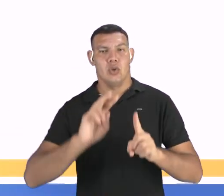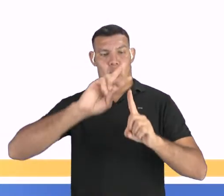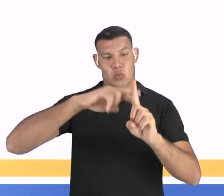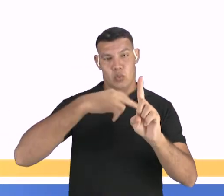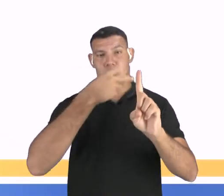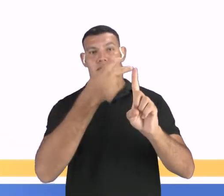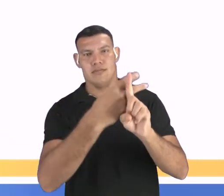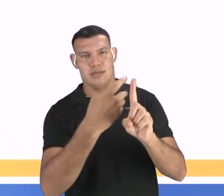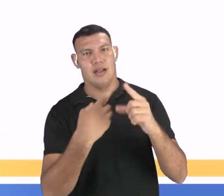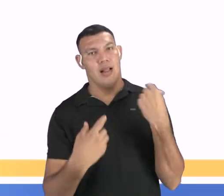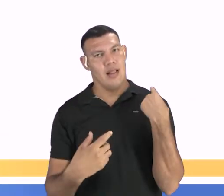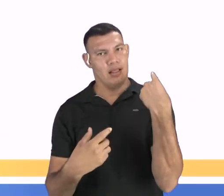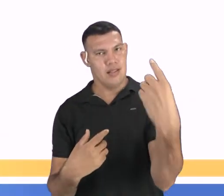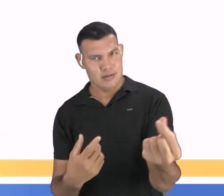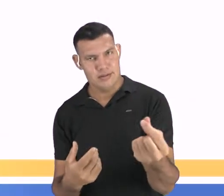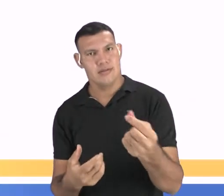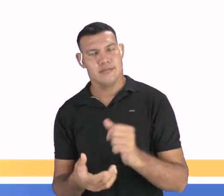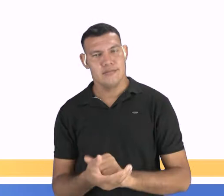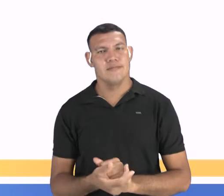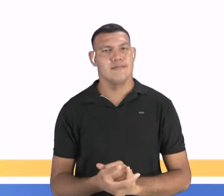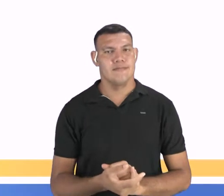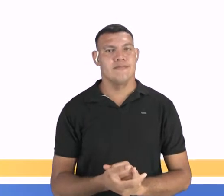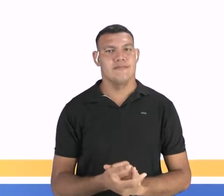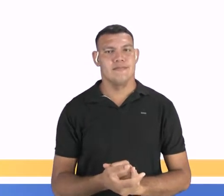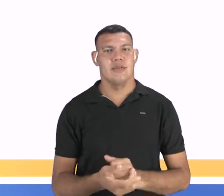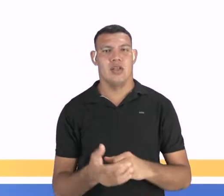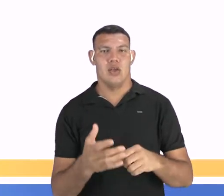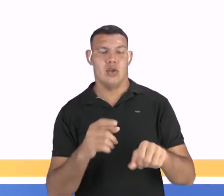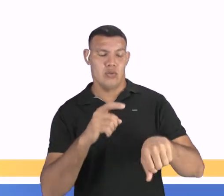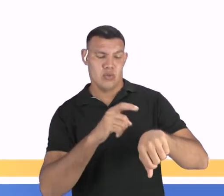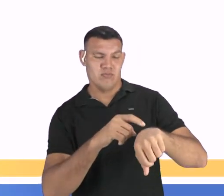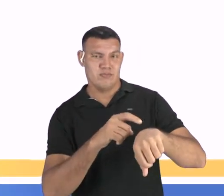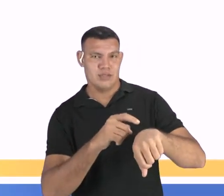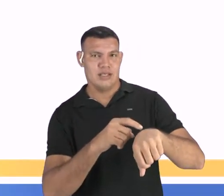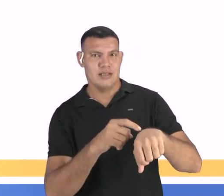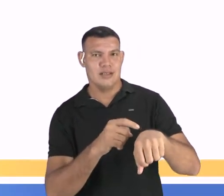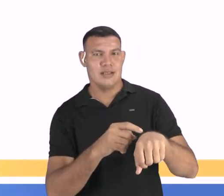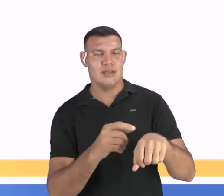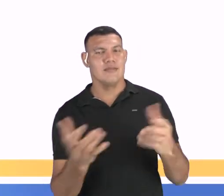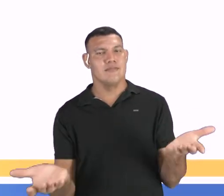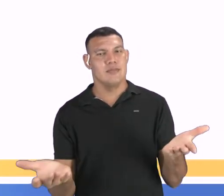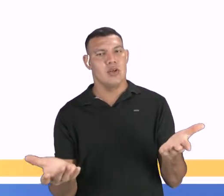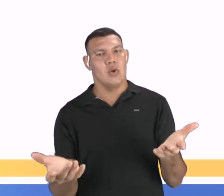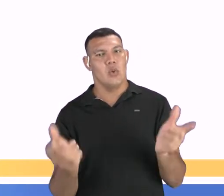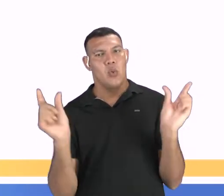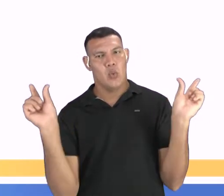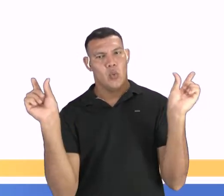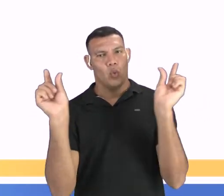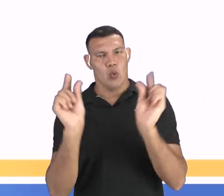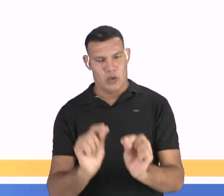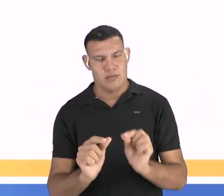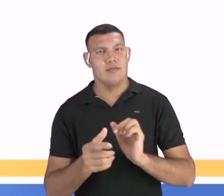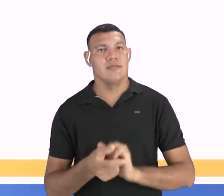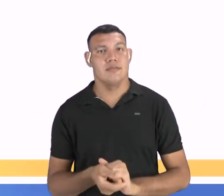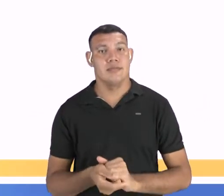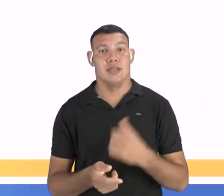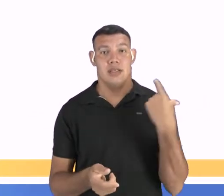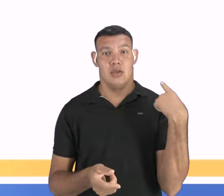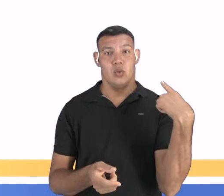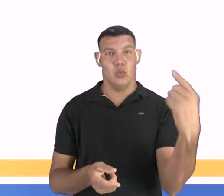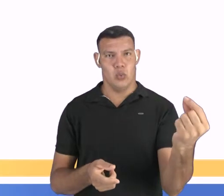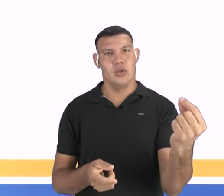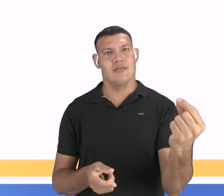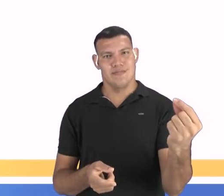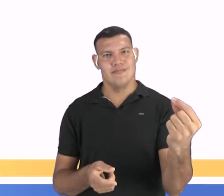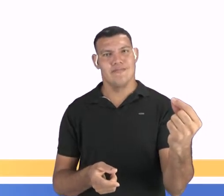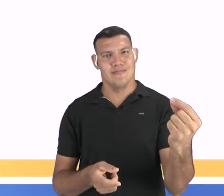velocidade, implica, né, em gastar metade do tempo para chegar, certo? Ou seja, um aumento na velocidade faz